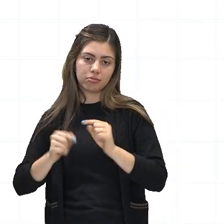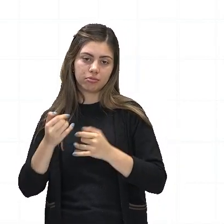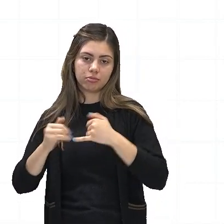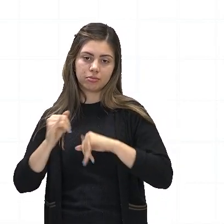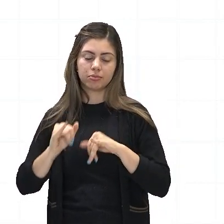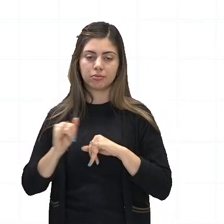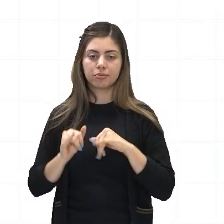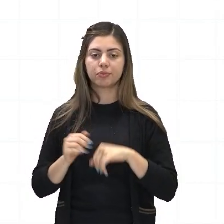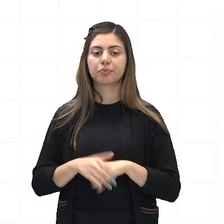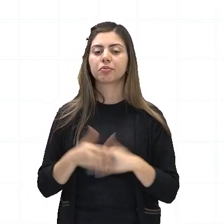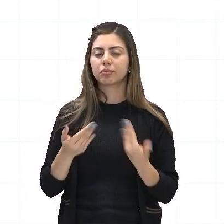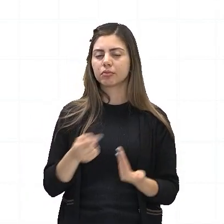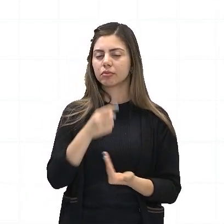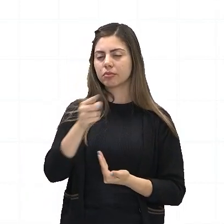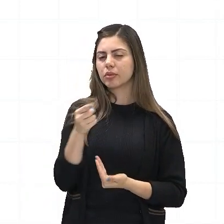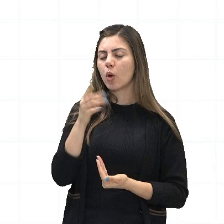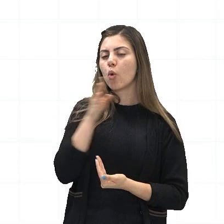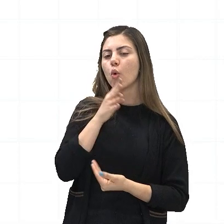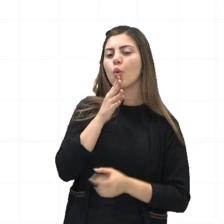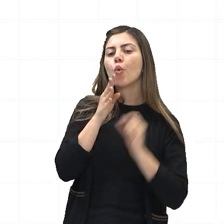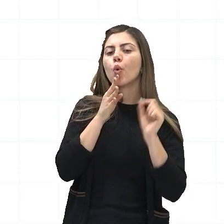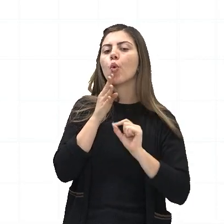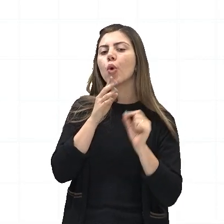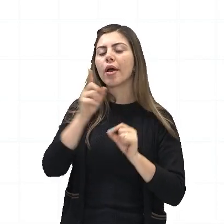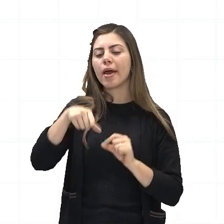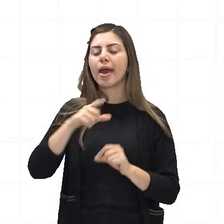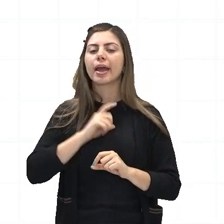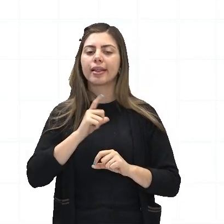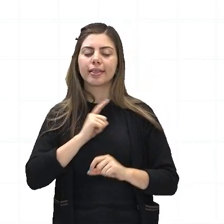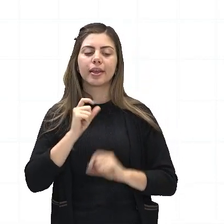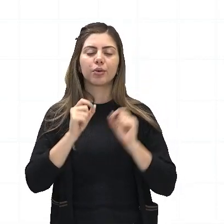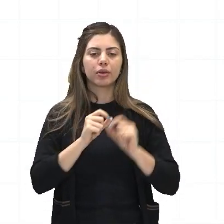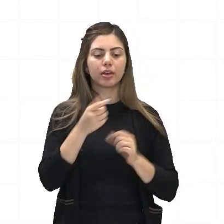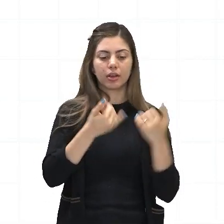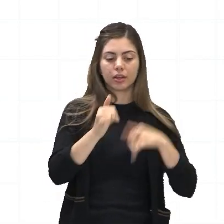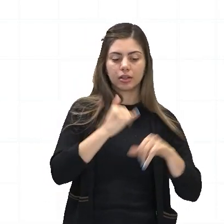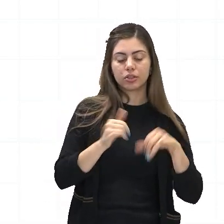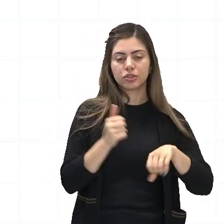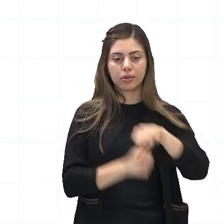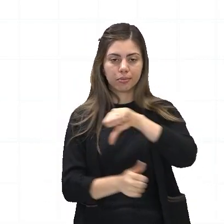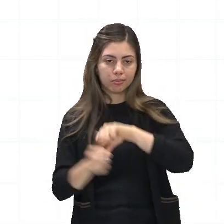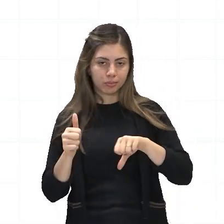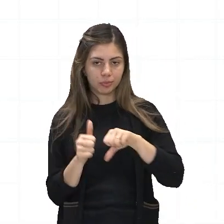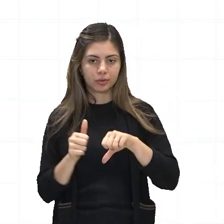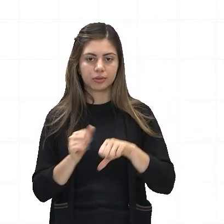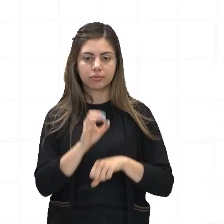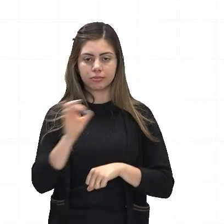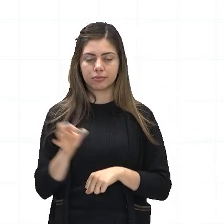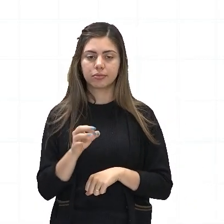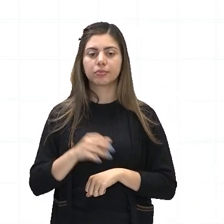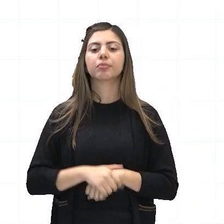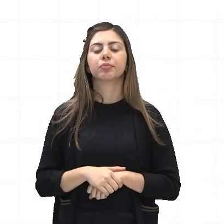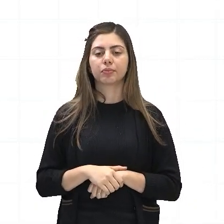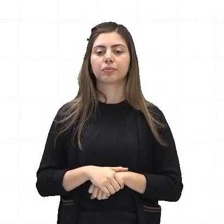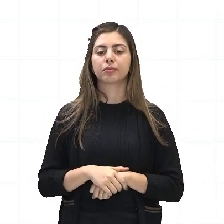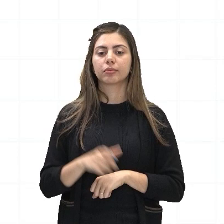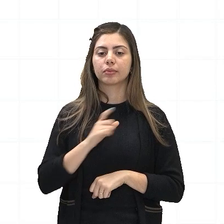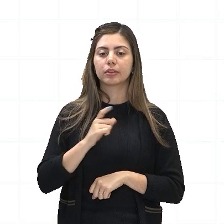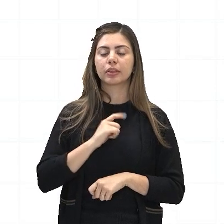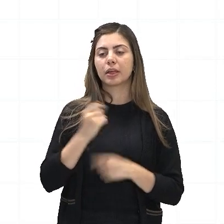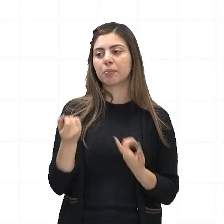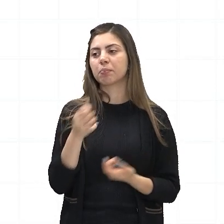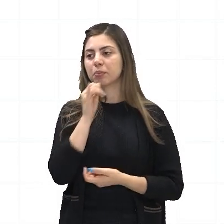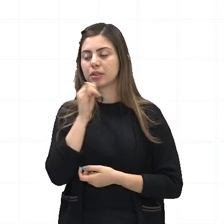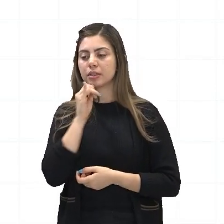você também já conhece, que as transformações de energia, né? Nós vamos ter lá a energia elétrica sendo transformada em energia